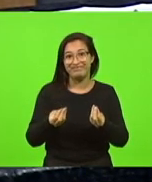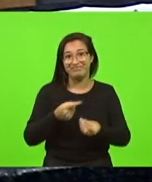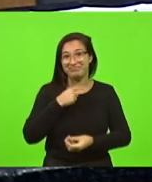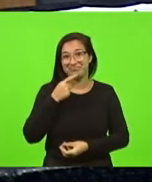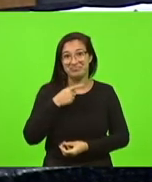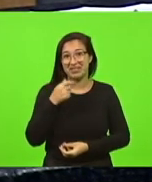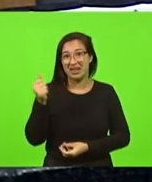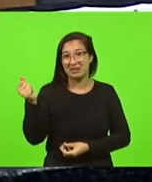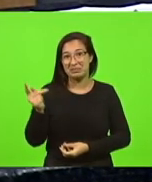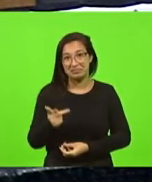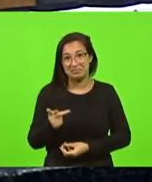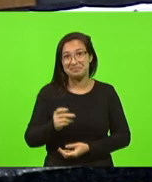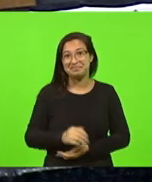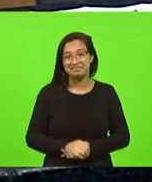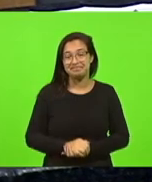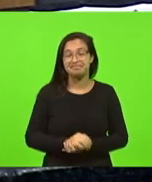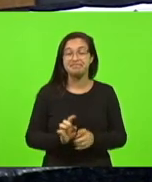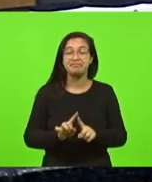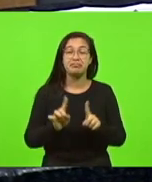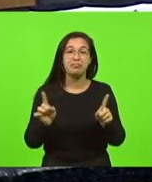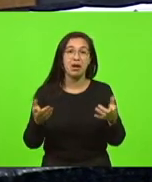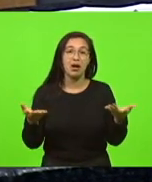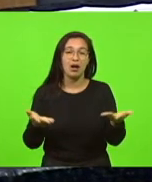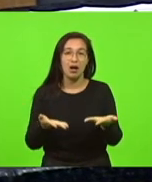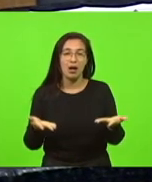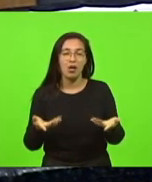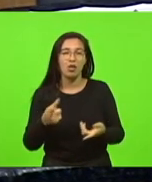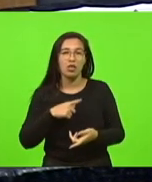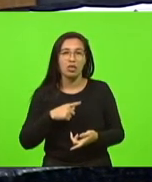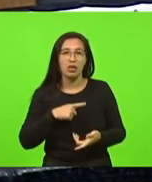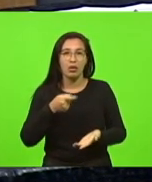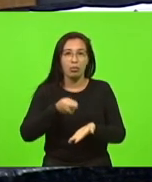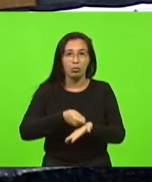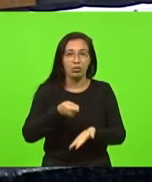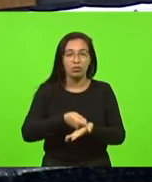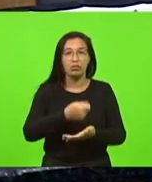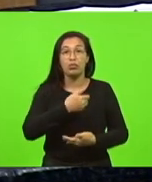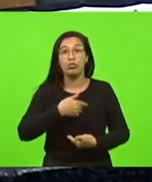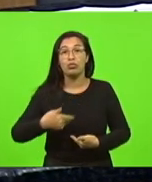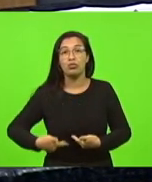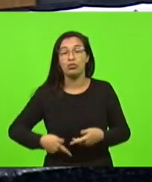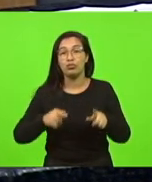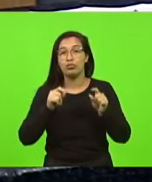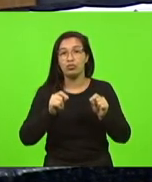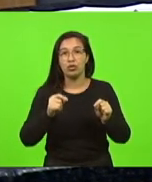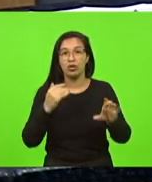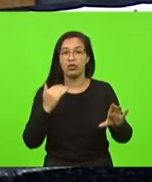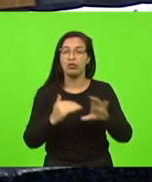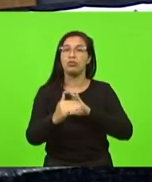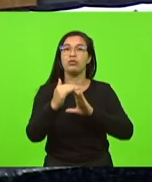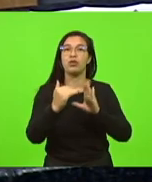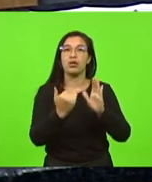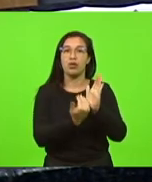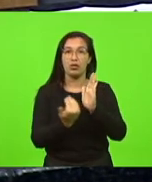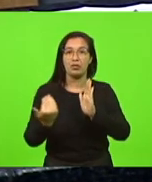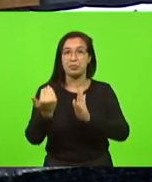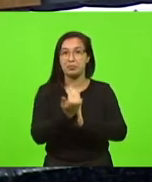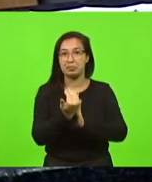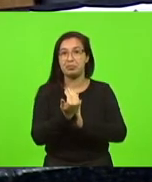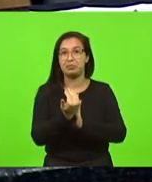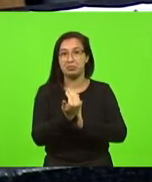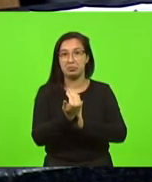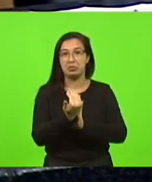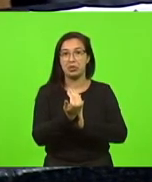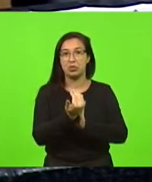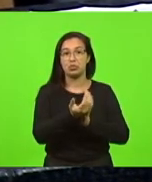Agora, ficou também no compromisso do governo de fazer o encaminhamento do aumento dos